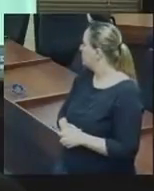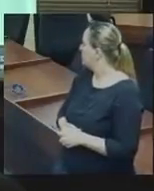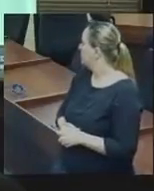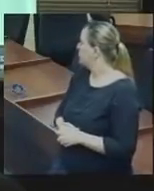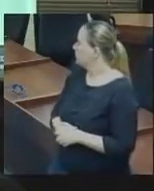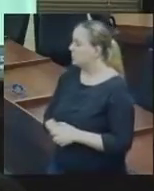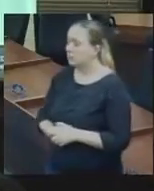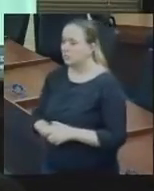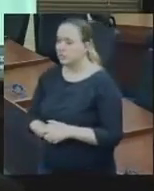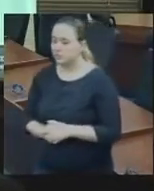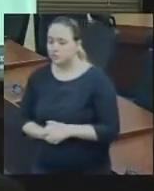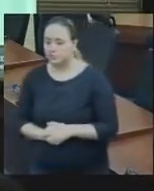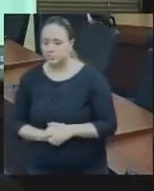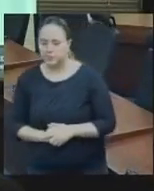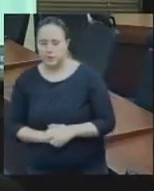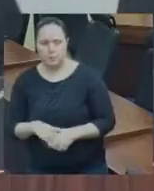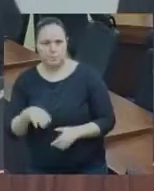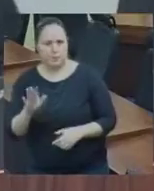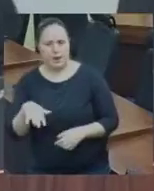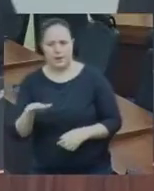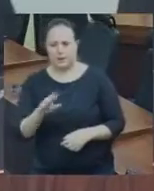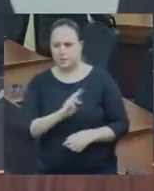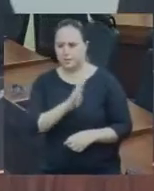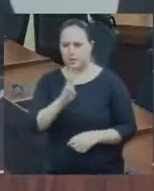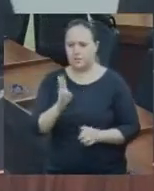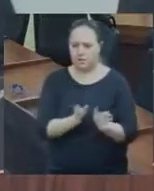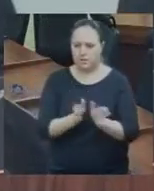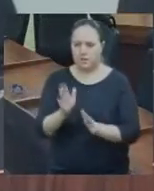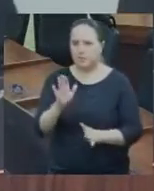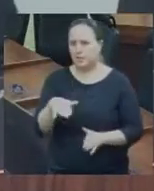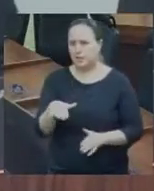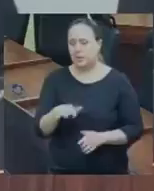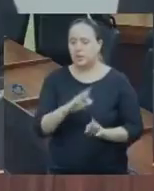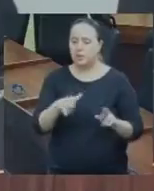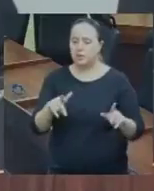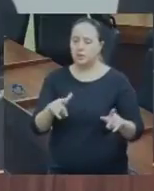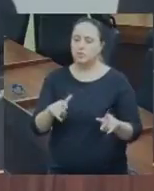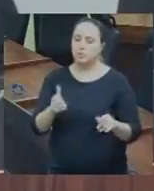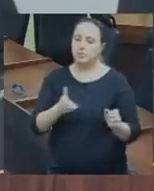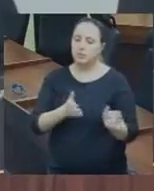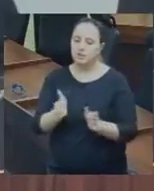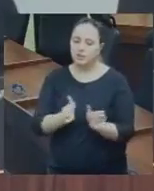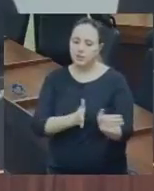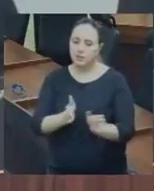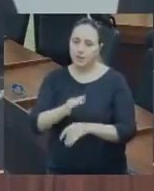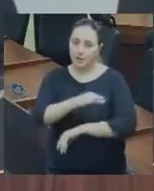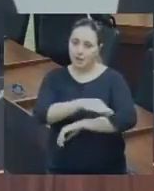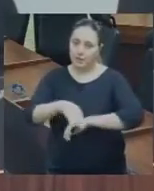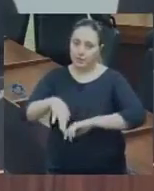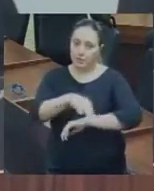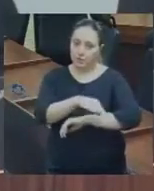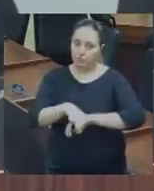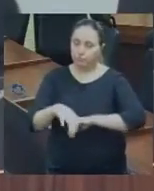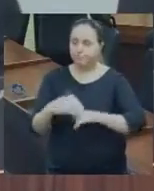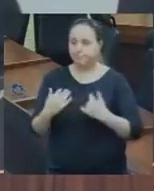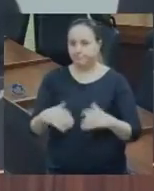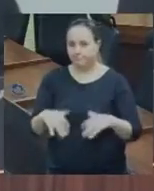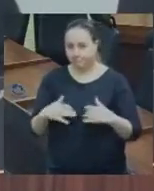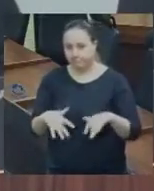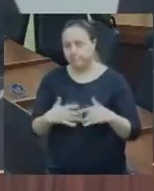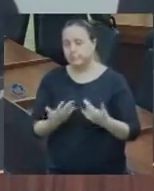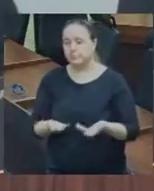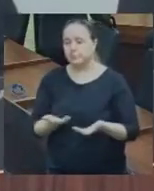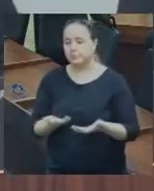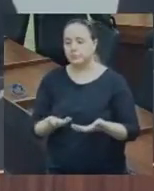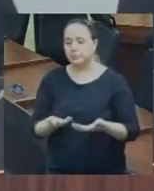extremamente barato você fazer um site acessível diferente por exemplo da acessibilidade arquitetônica a gente